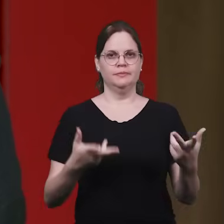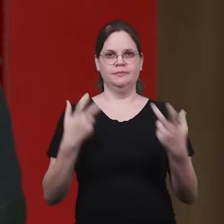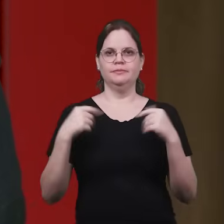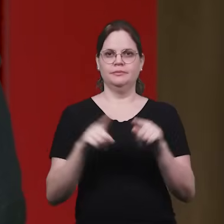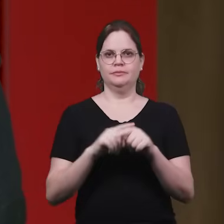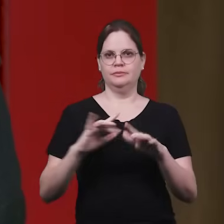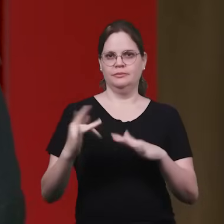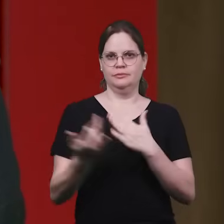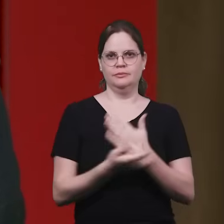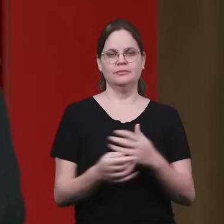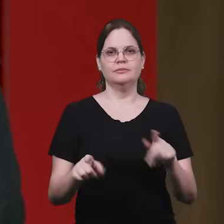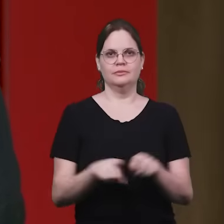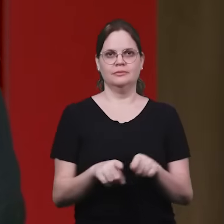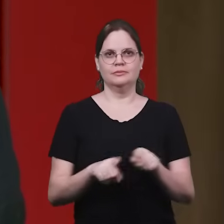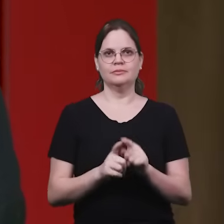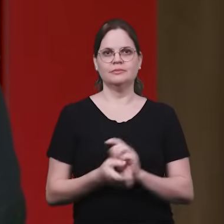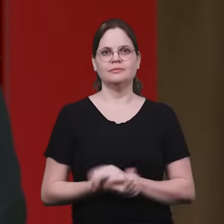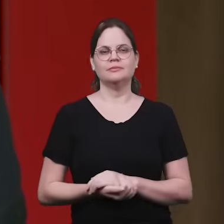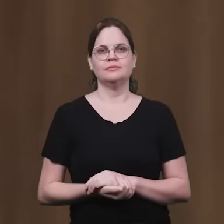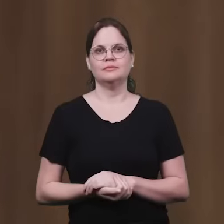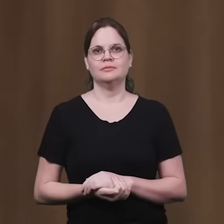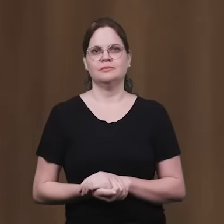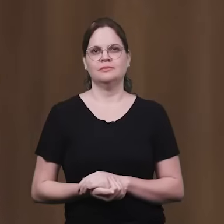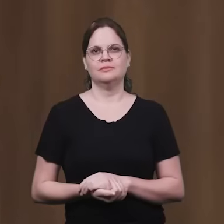nas mídias, não é isso, pastor João?